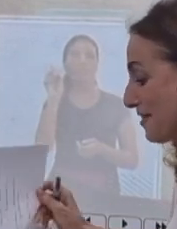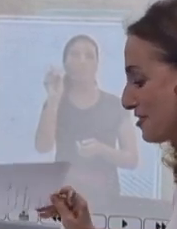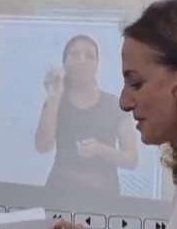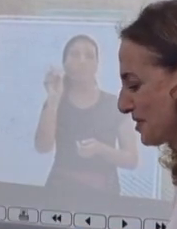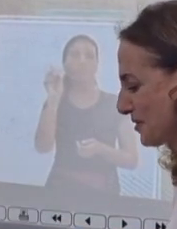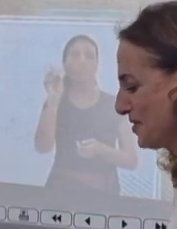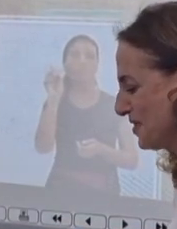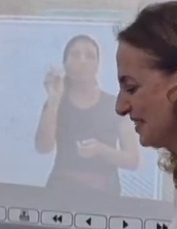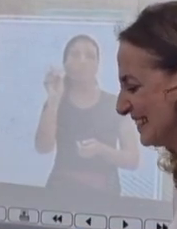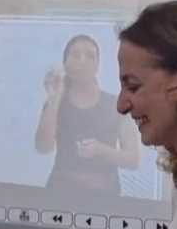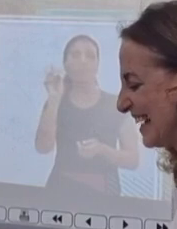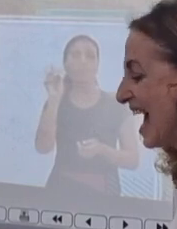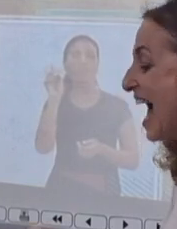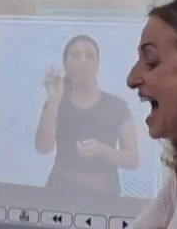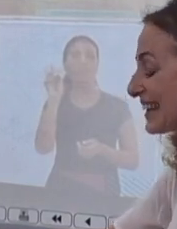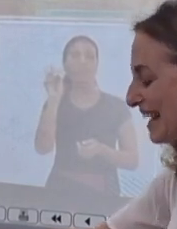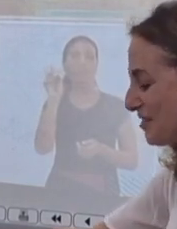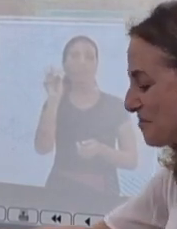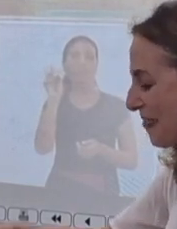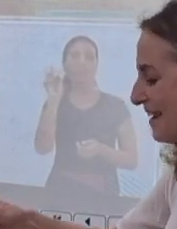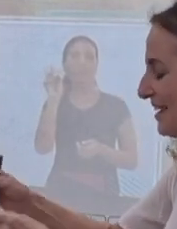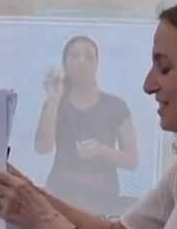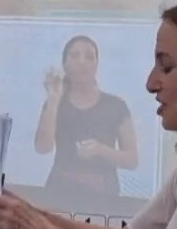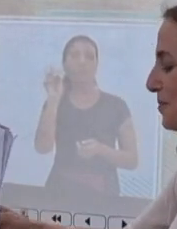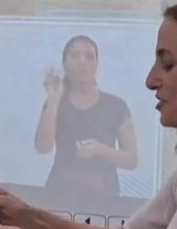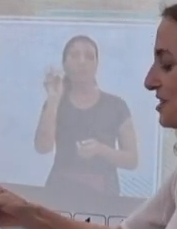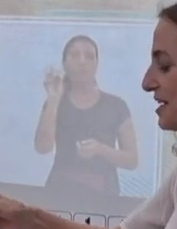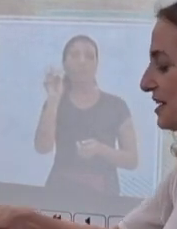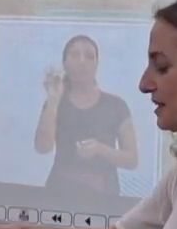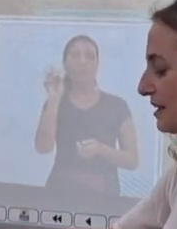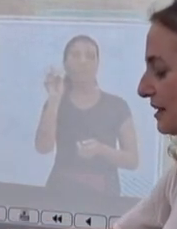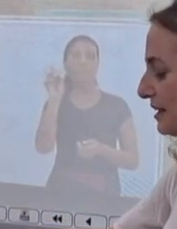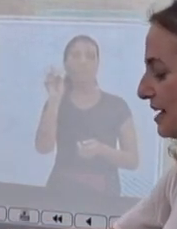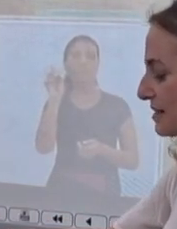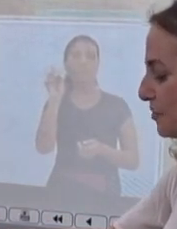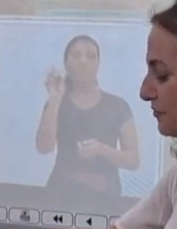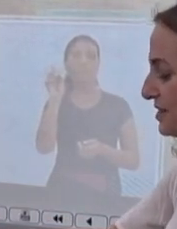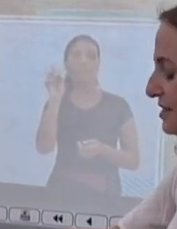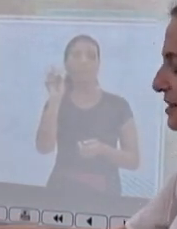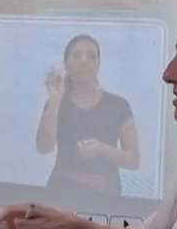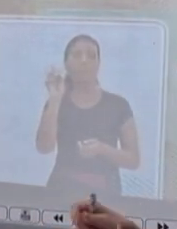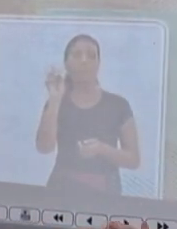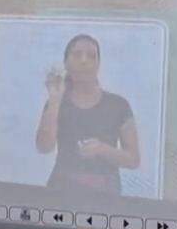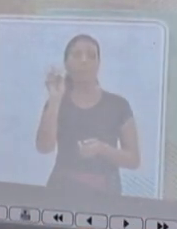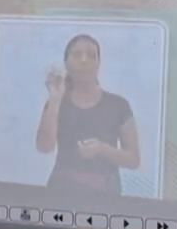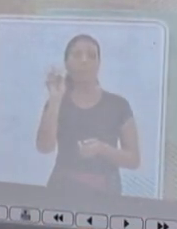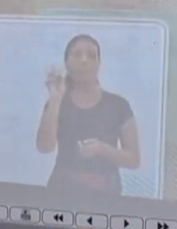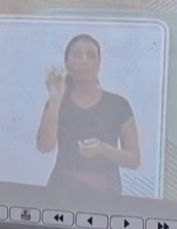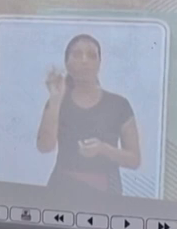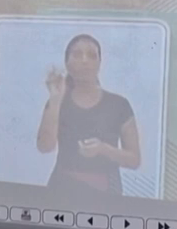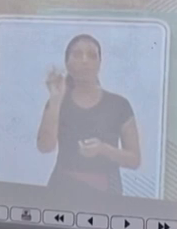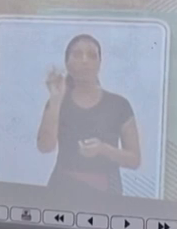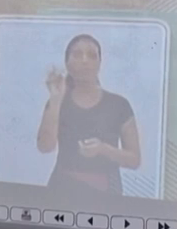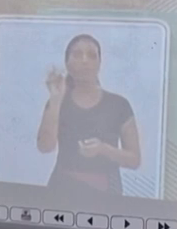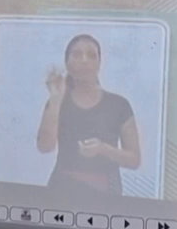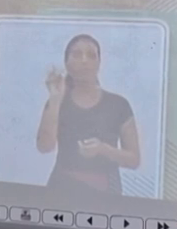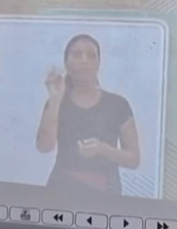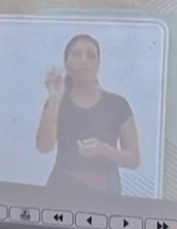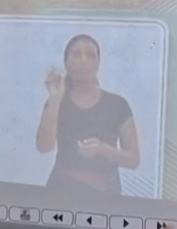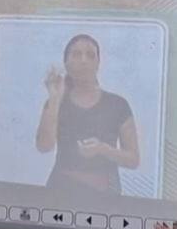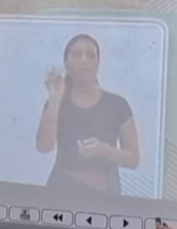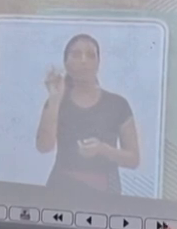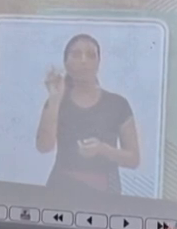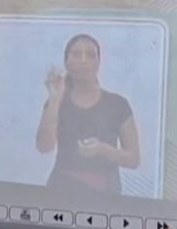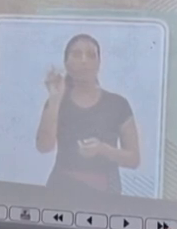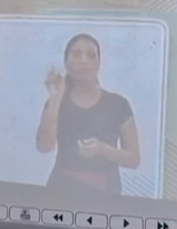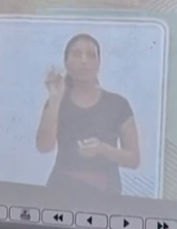uma breve, gente. Ah, tá. Só para dizer que nessa oficina que a gente criou com a Beth, a gente